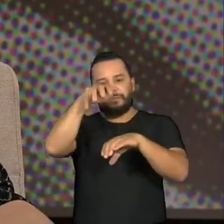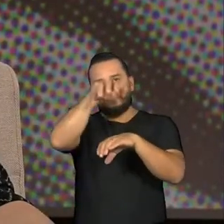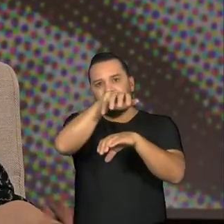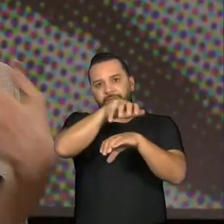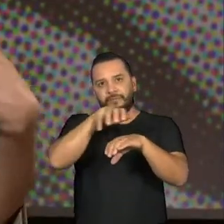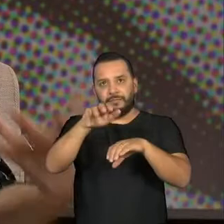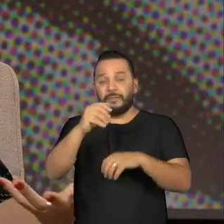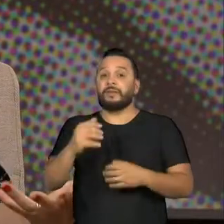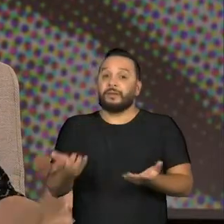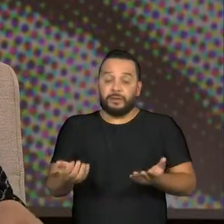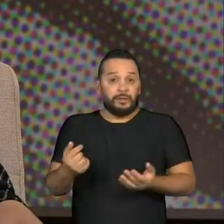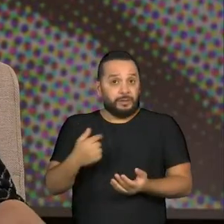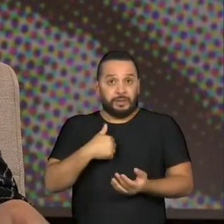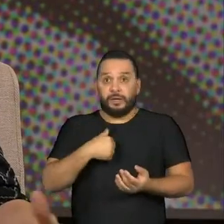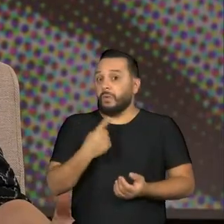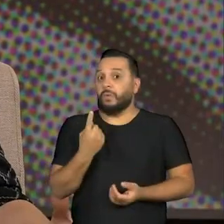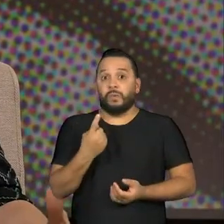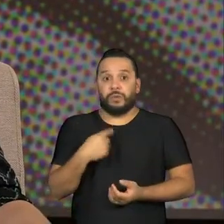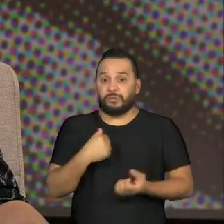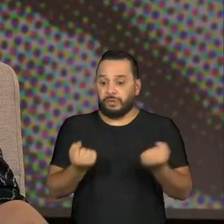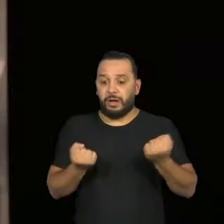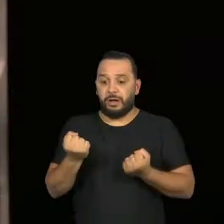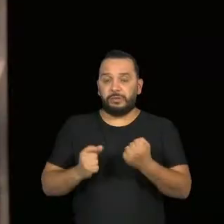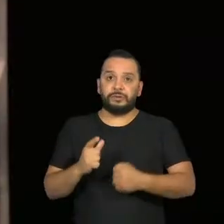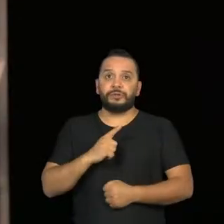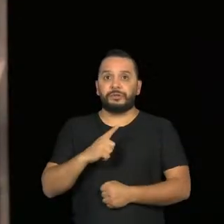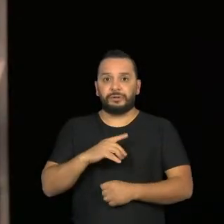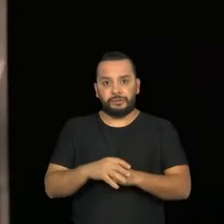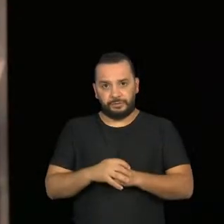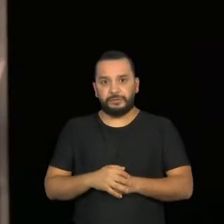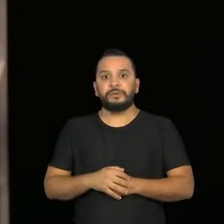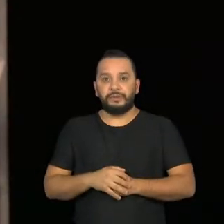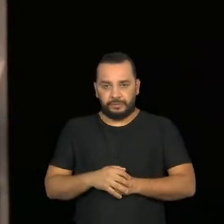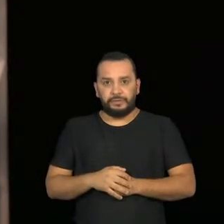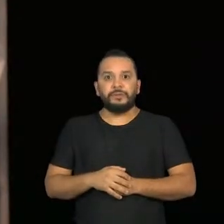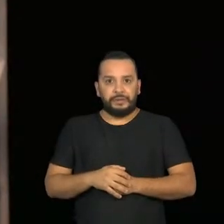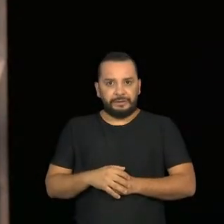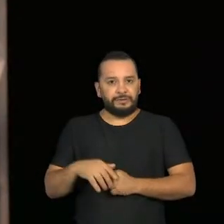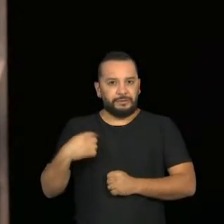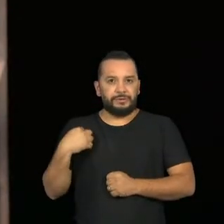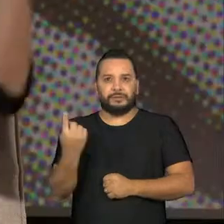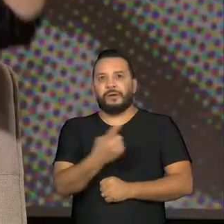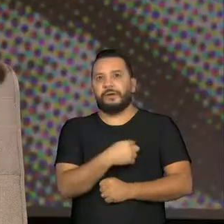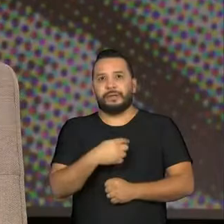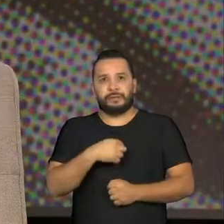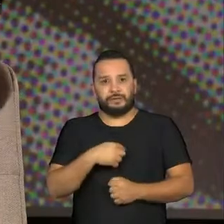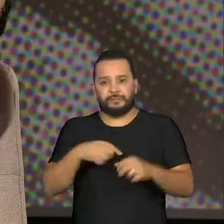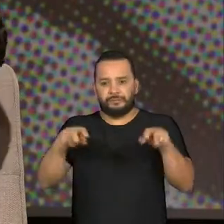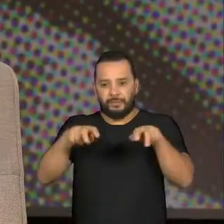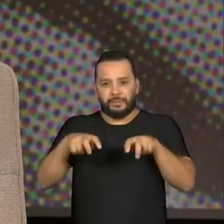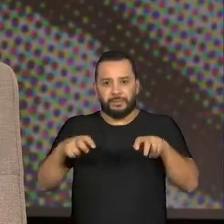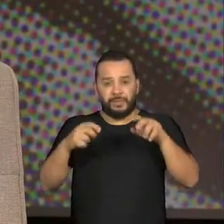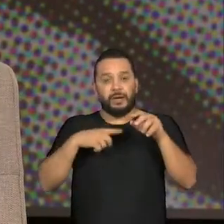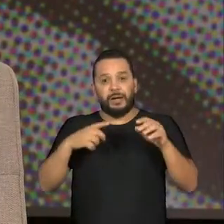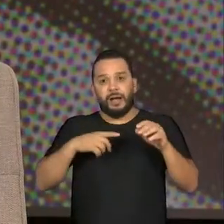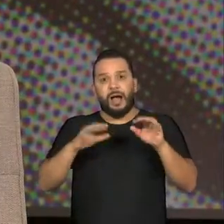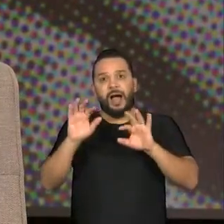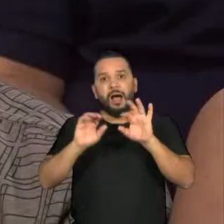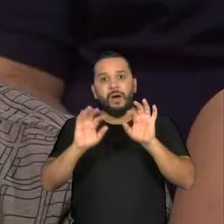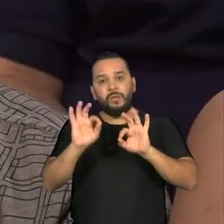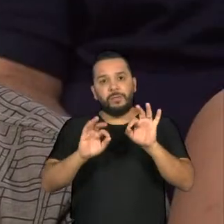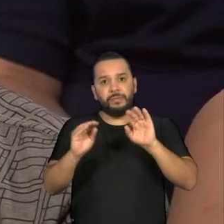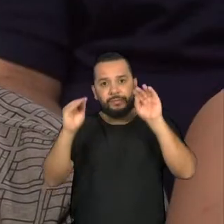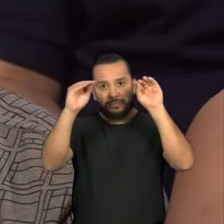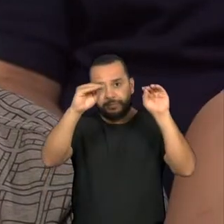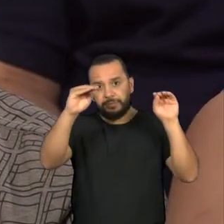era a única pessoa motorizada do grupo, era eu. E o cenário ia dentro, todo enfiado, e lá em cima. O resto ia de ônibus